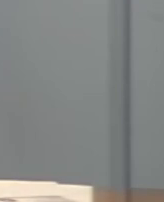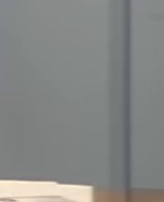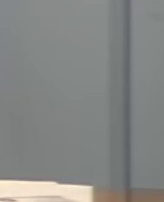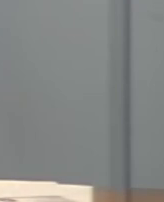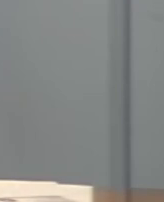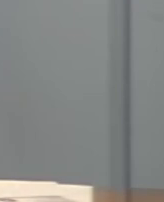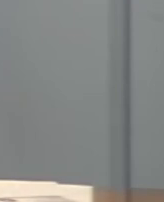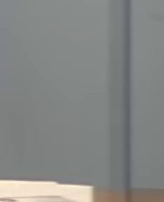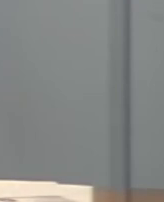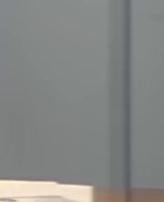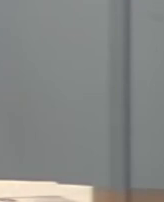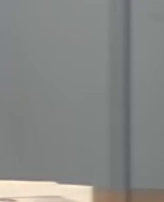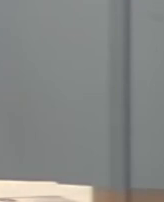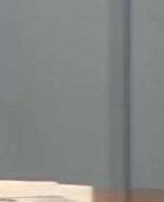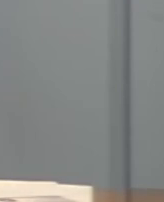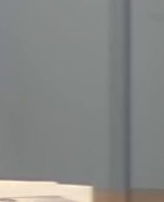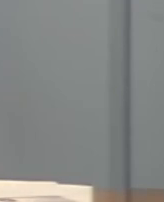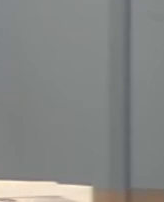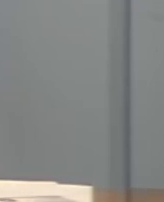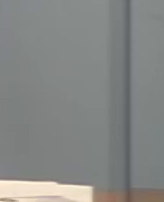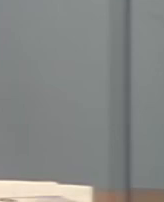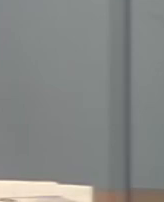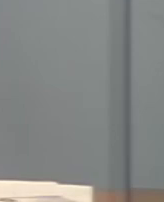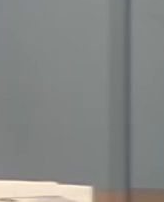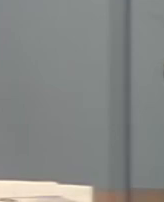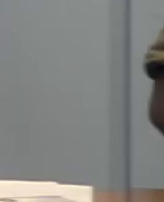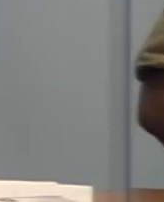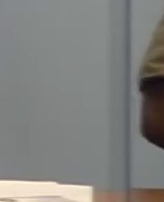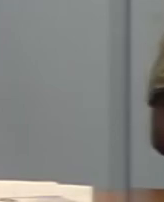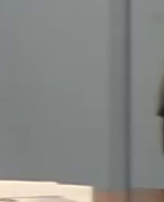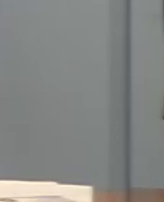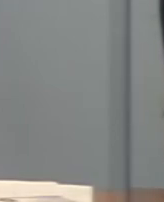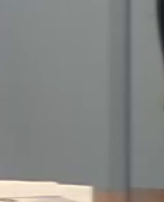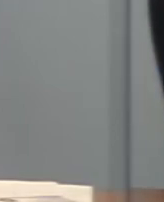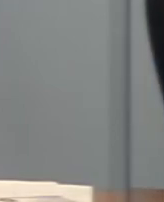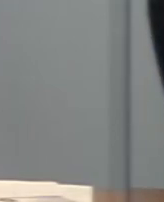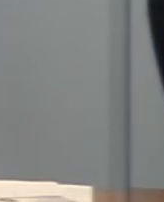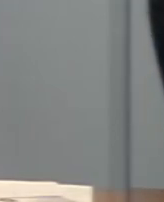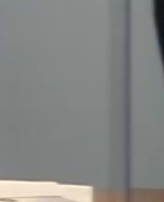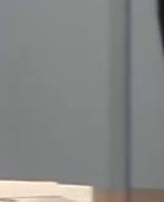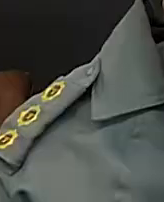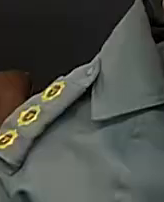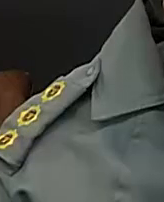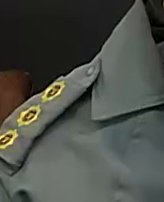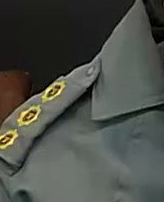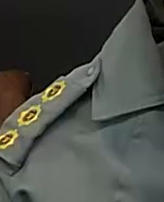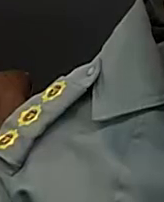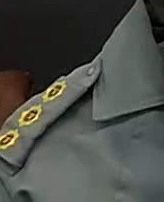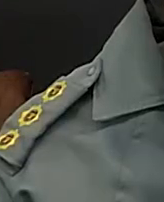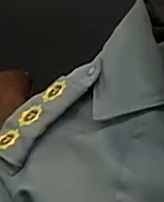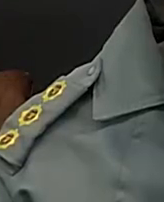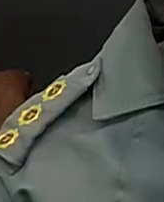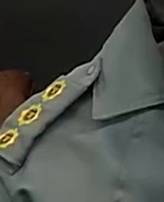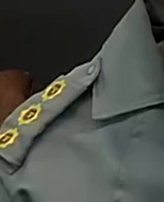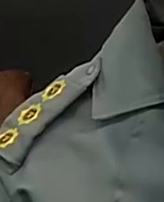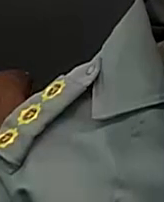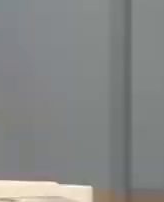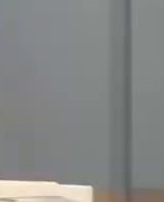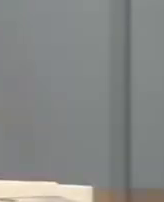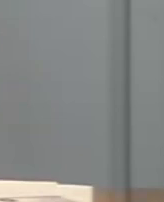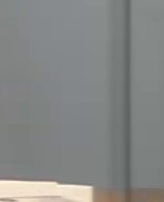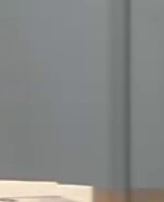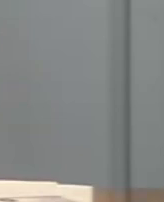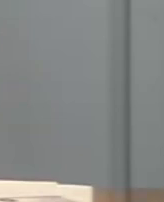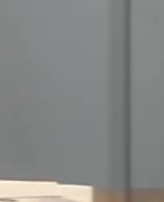obviamente a próxima turma que já foi definida pelo Governador e pelo secretário que eu tenho certeza que a gente vai sair daqui com posicionamento nesse sentido passar para